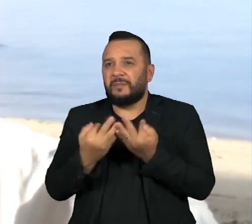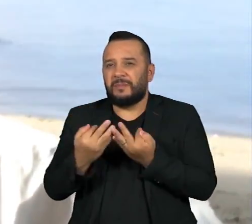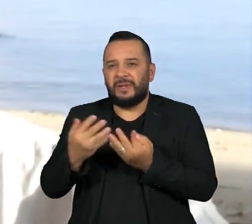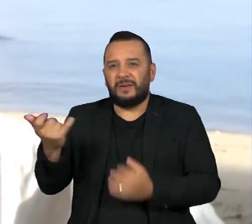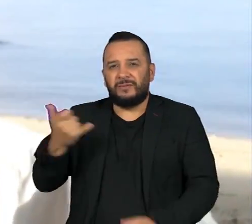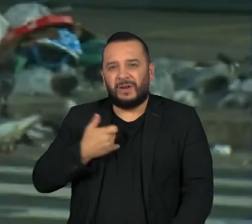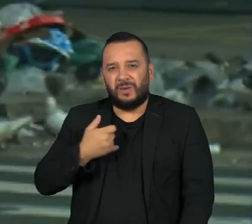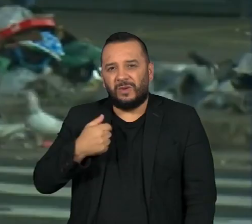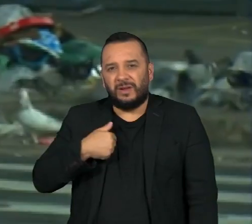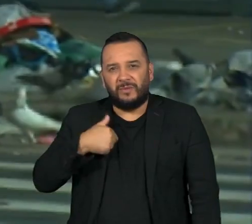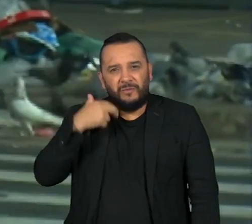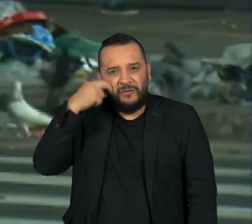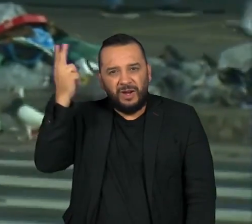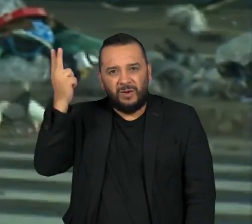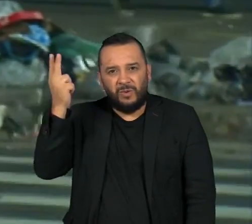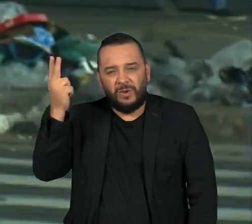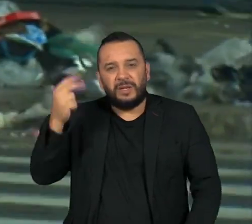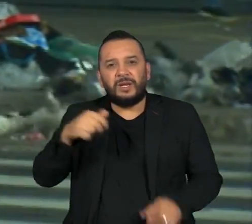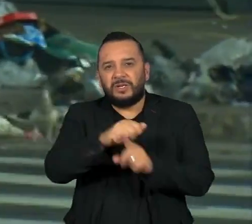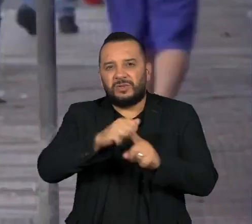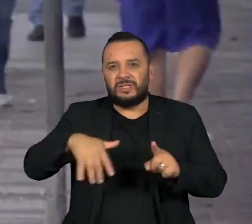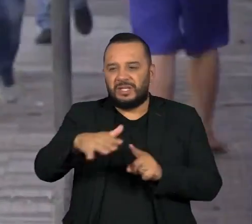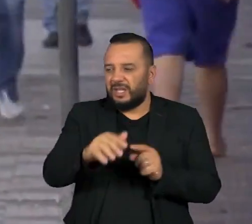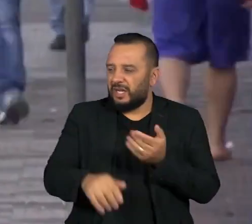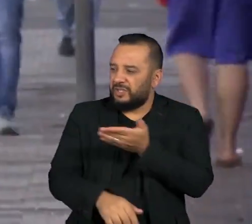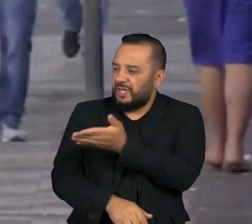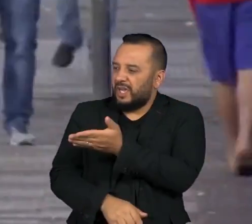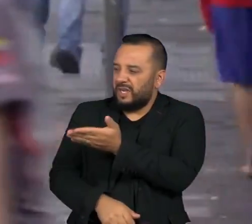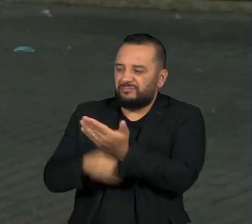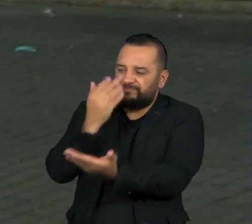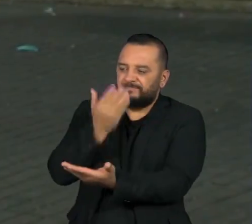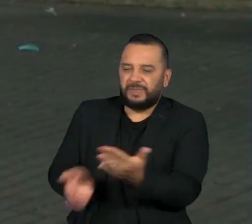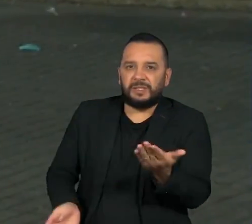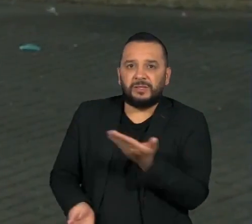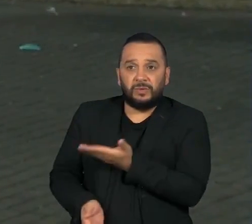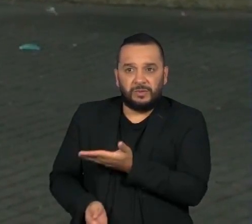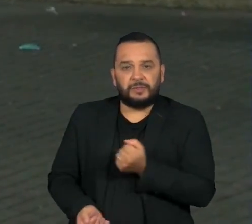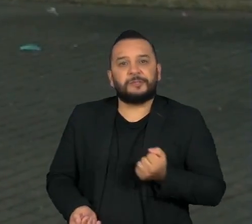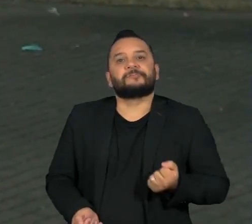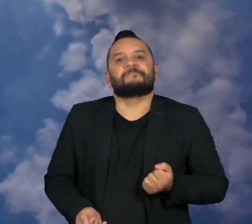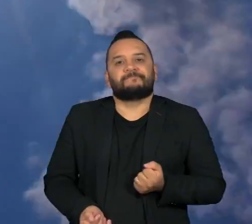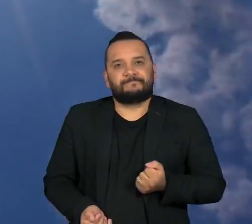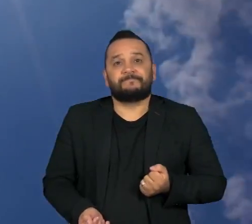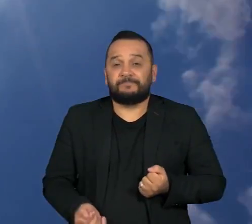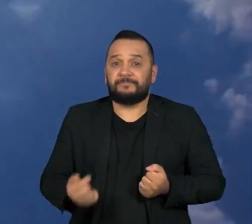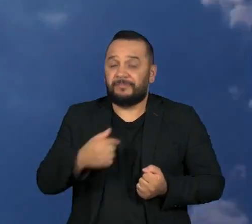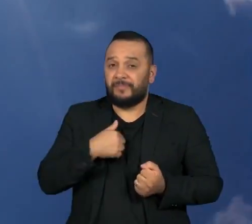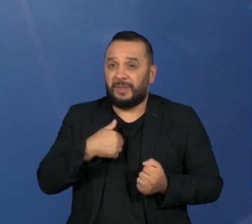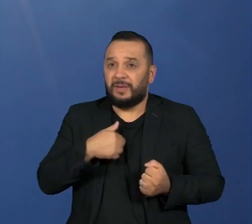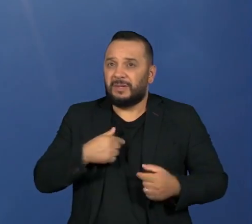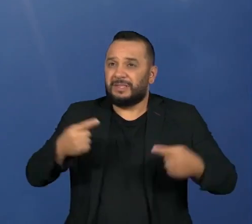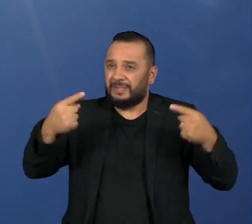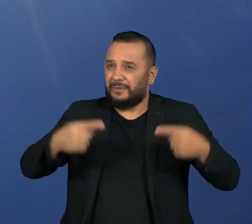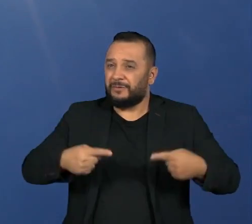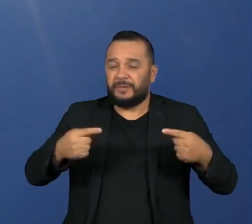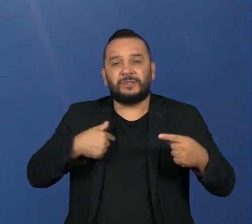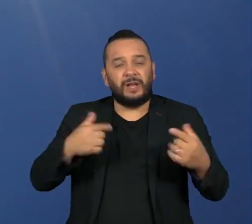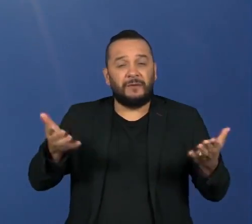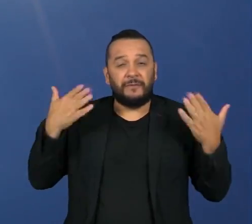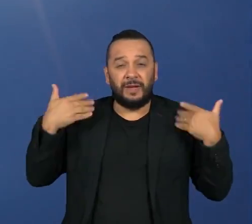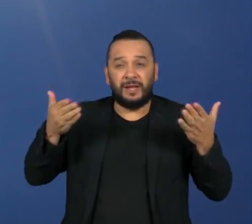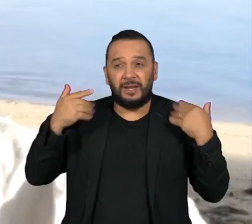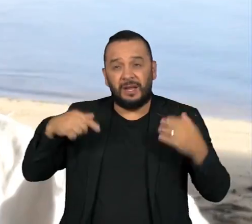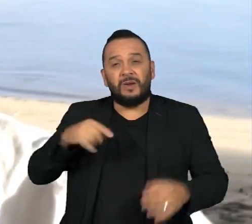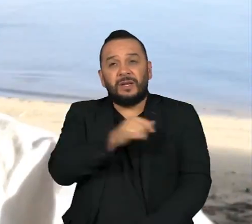a sociedade de derrota. O meu maior desafio foi o verão aqui no Rio de Janeiro. Eu entrei no restaurante para